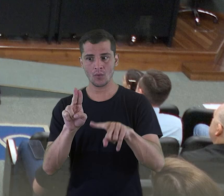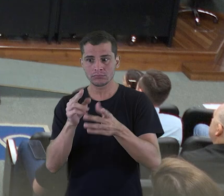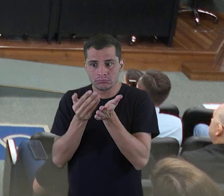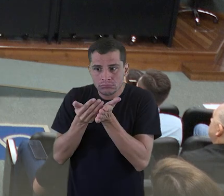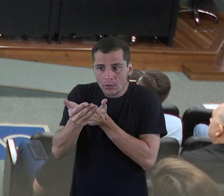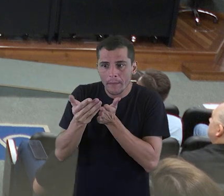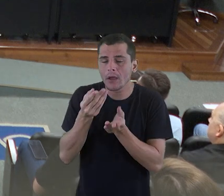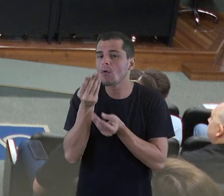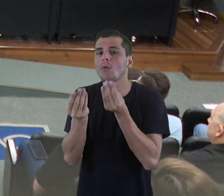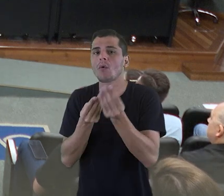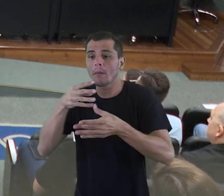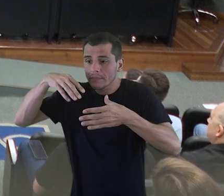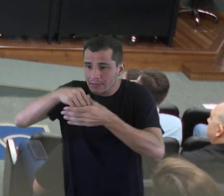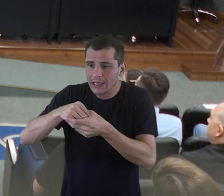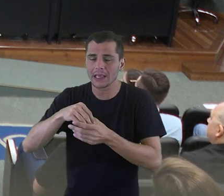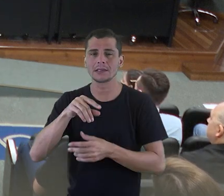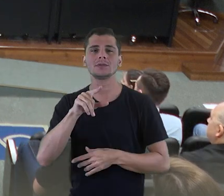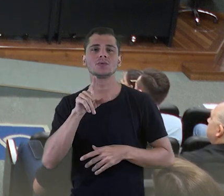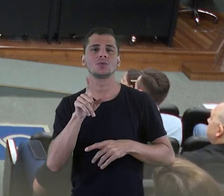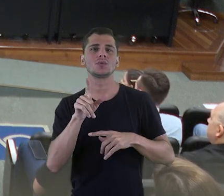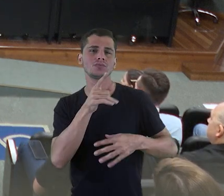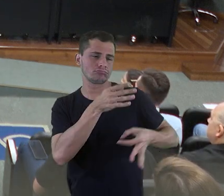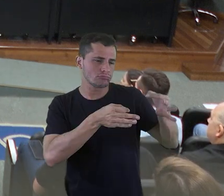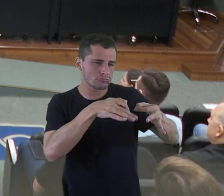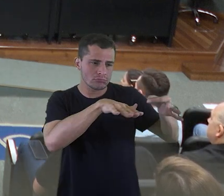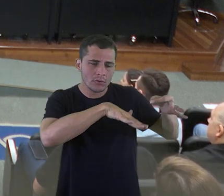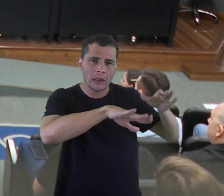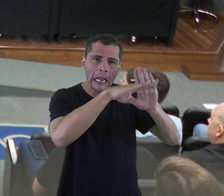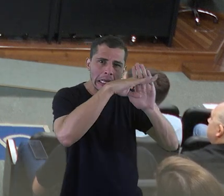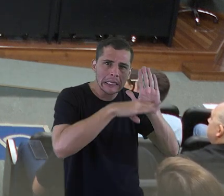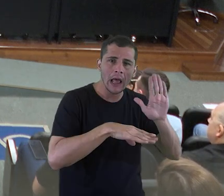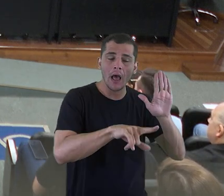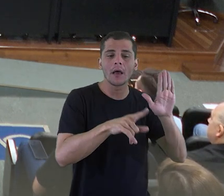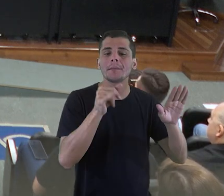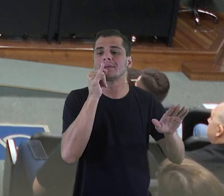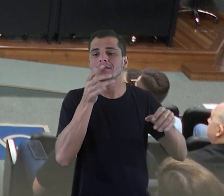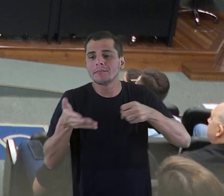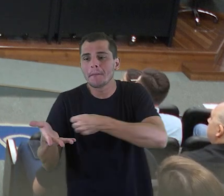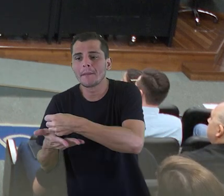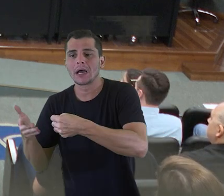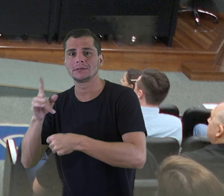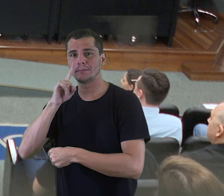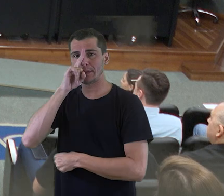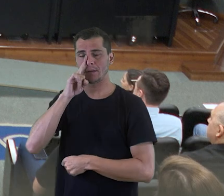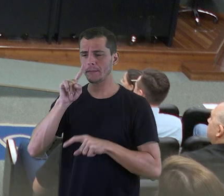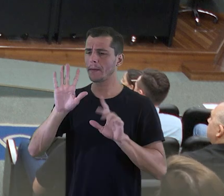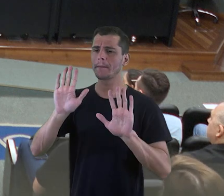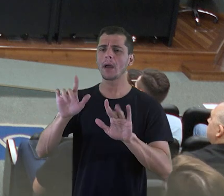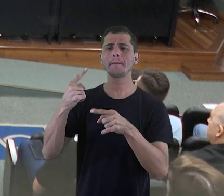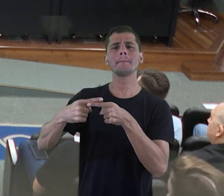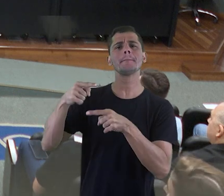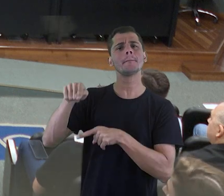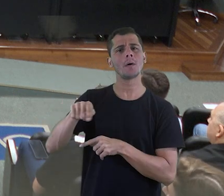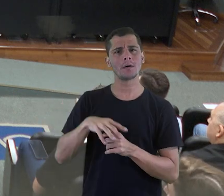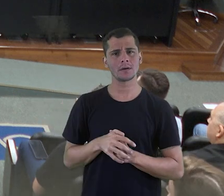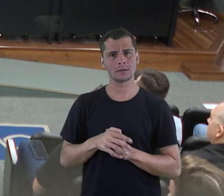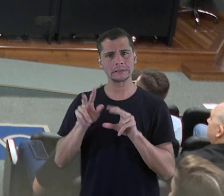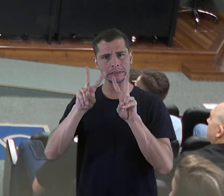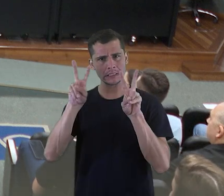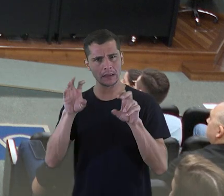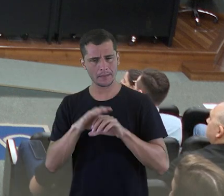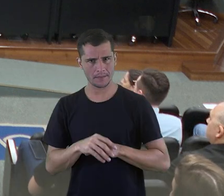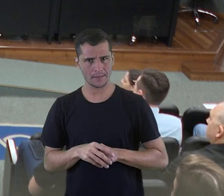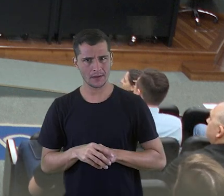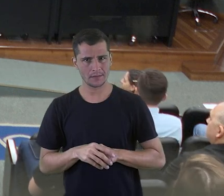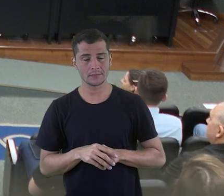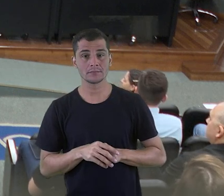vou voltar para Curitiba agora de noite. Amanhã eu pego avião aqui de tarde. Florianópolis e Curitiba não tem voo direto. Isso é o maior absurdo que eu já vi na